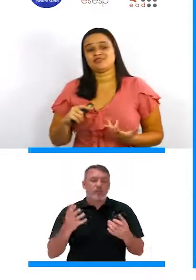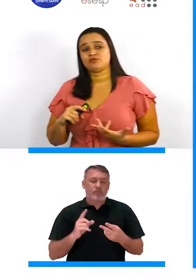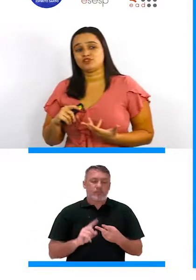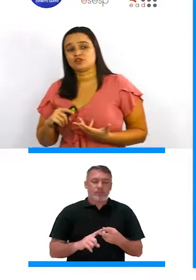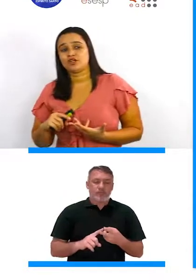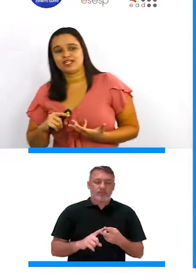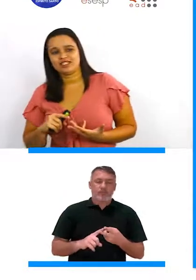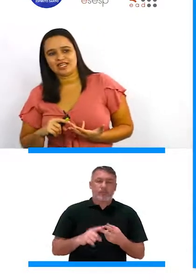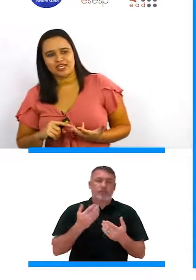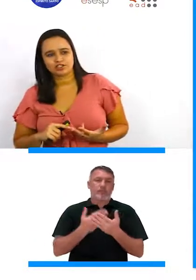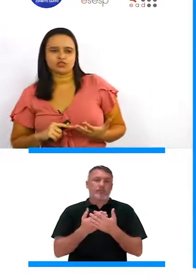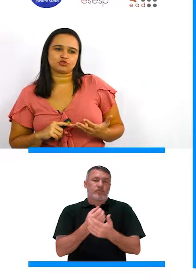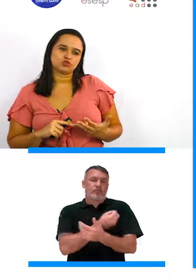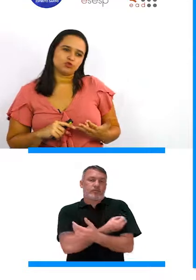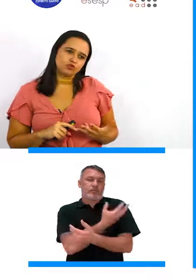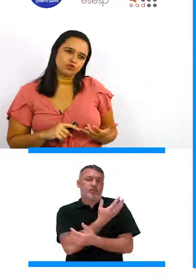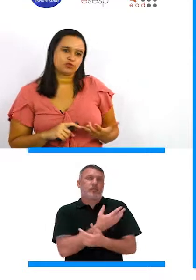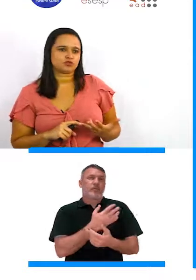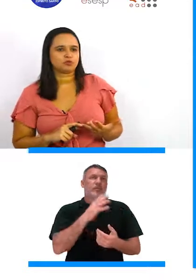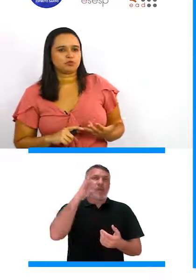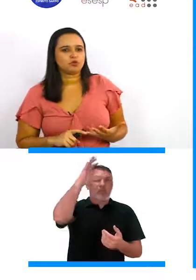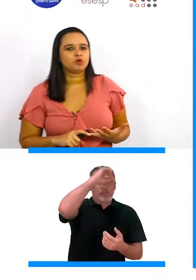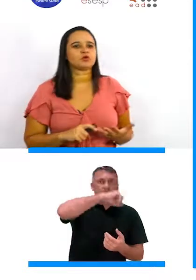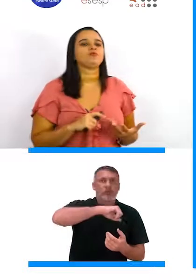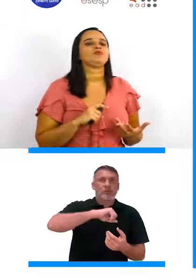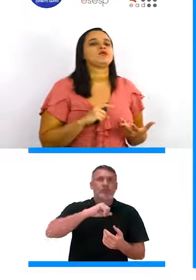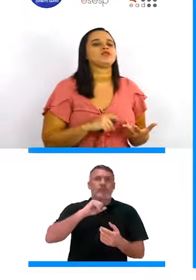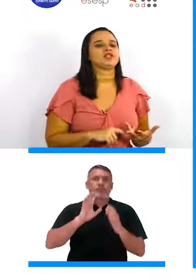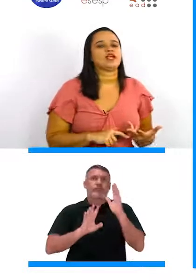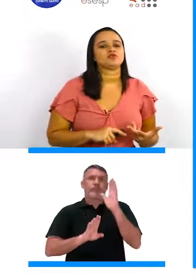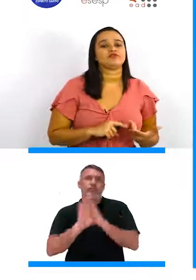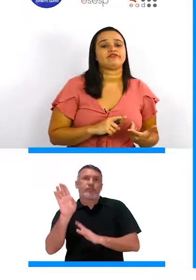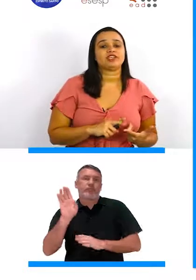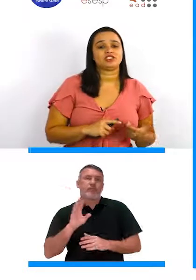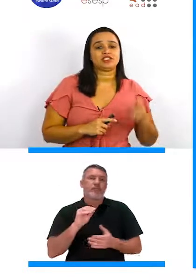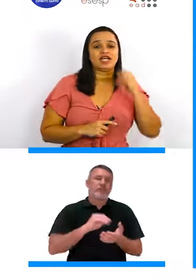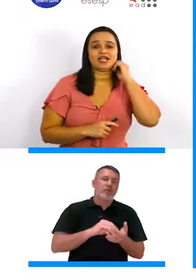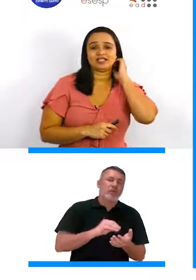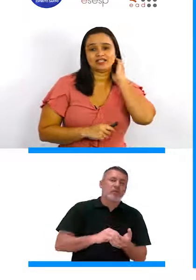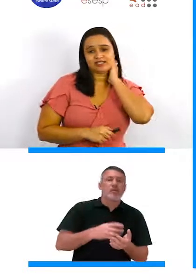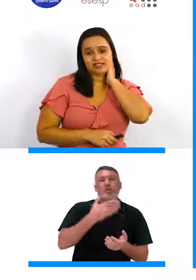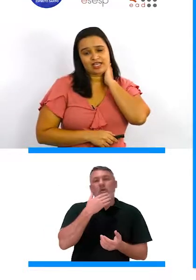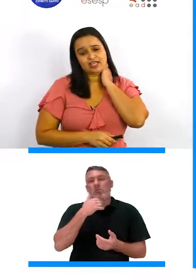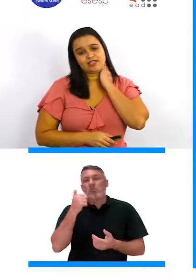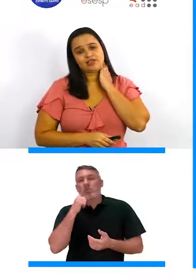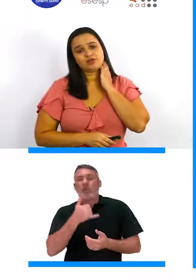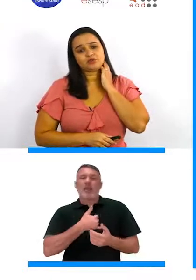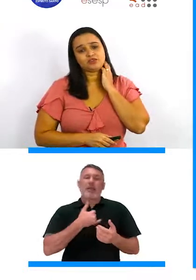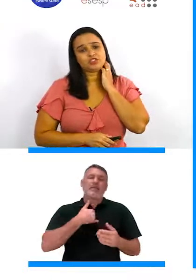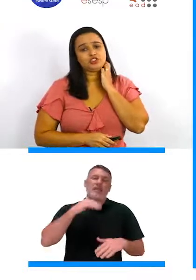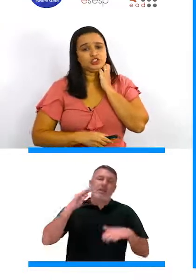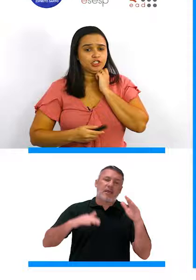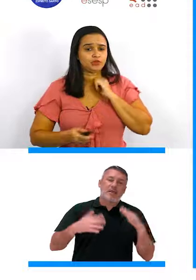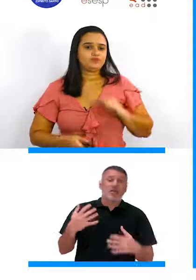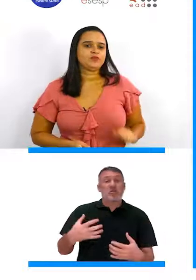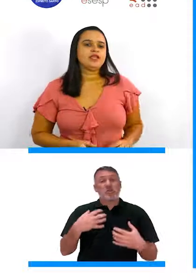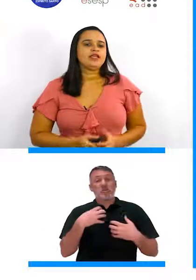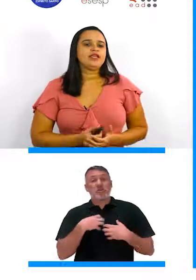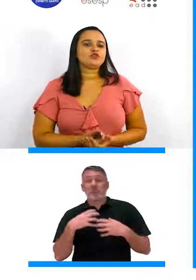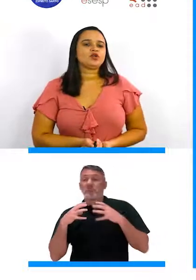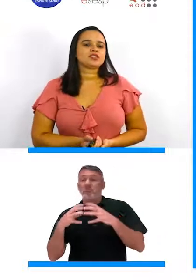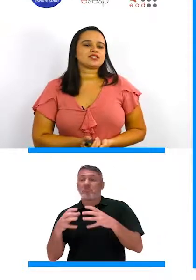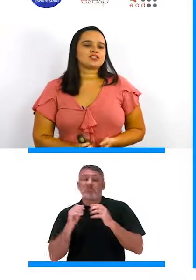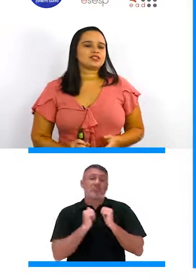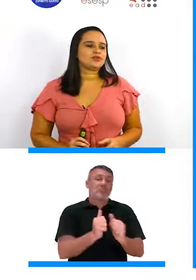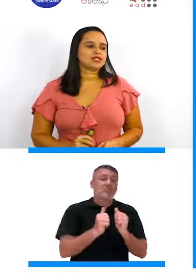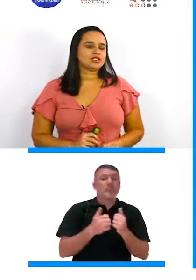a questão de escolaridade, quem estudou muito, quem estudou pouco, sexo, faixa etária, né? Entre outros, estilo.